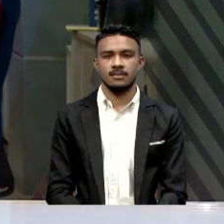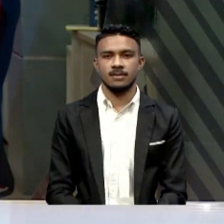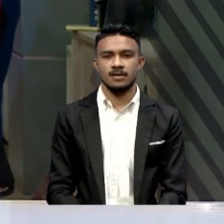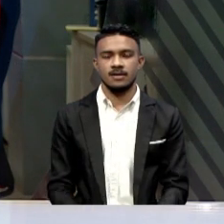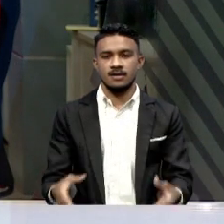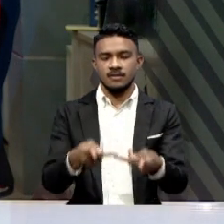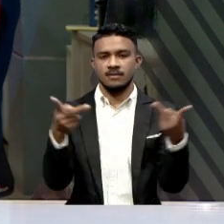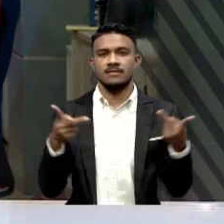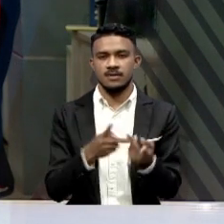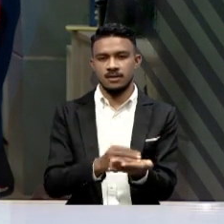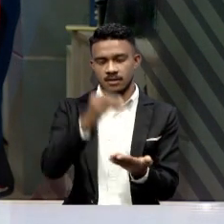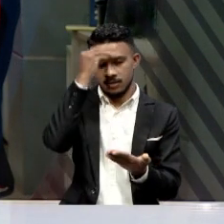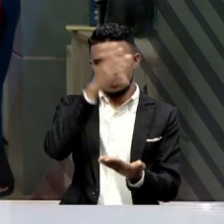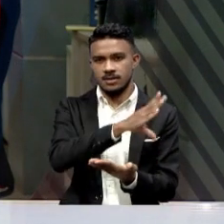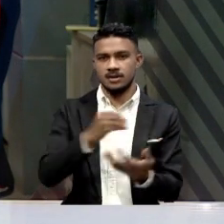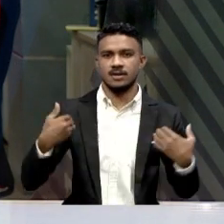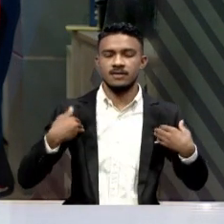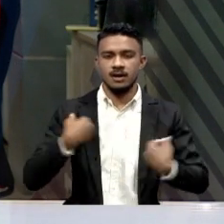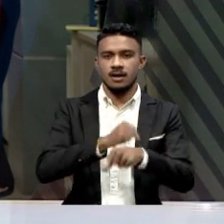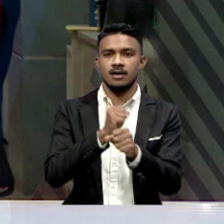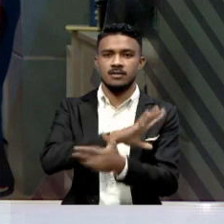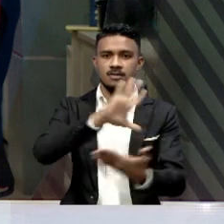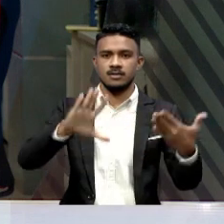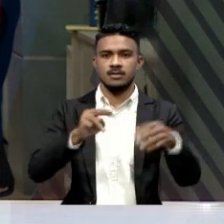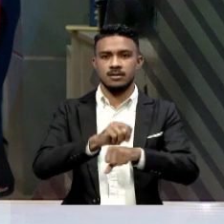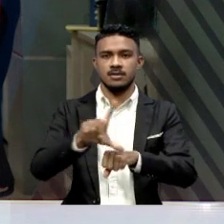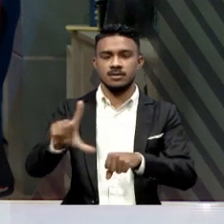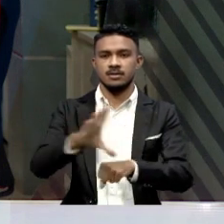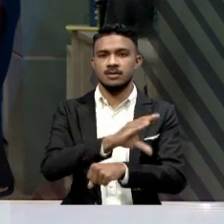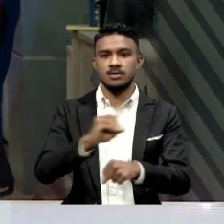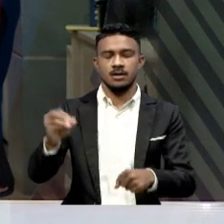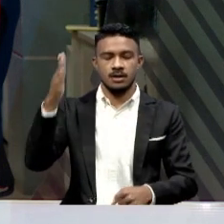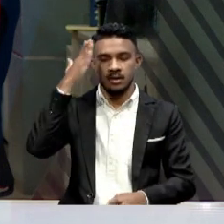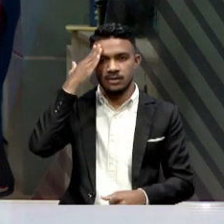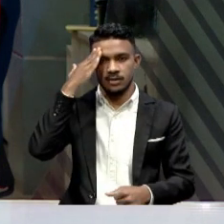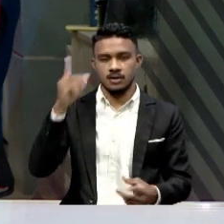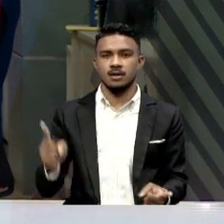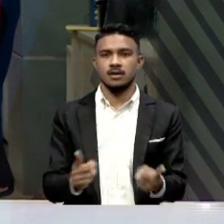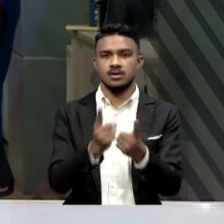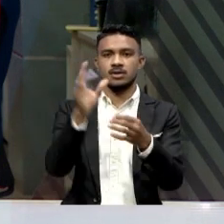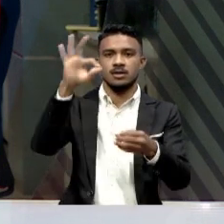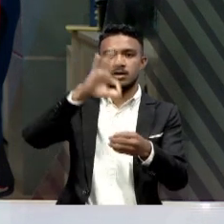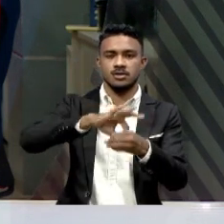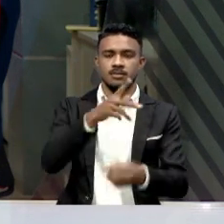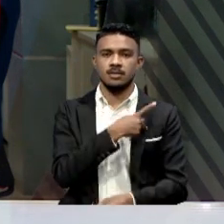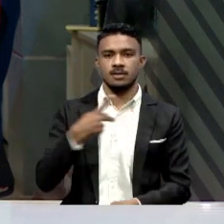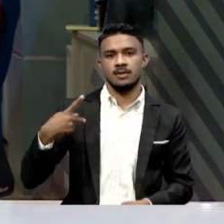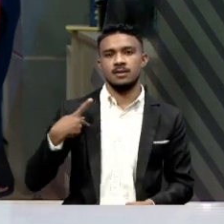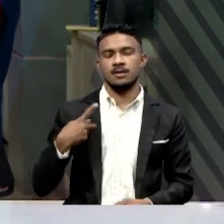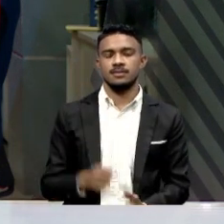Centro de Estudo Estratégico pela Peria Lisa, Conferência Nacional, ato consolida Hanoi, Rodia Soro, eleição parlamentar.